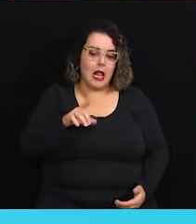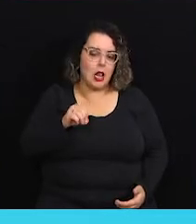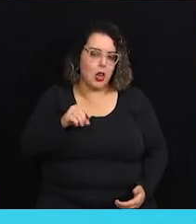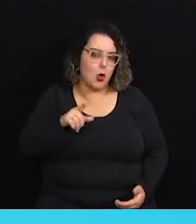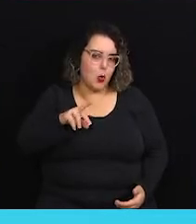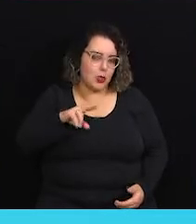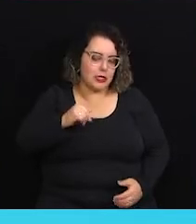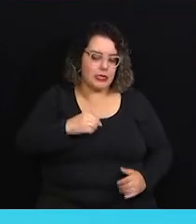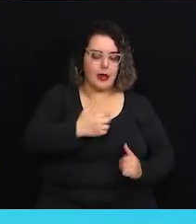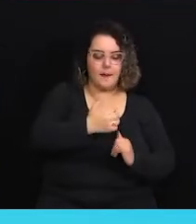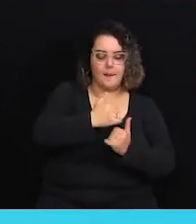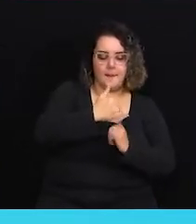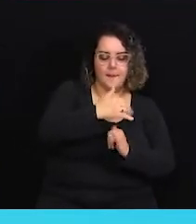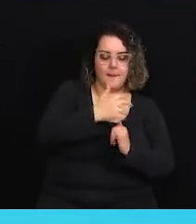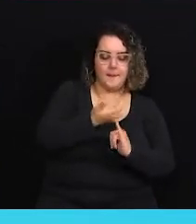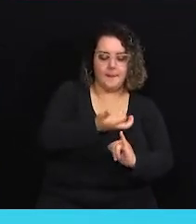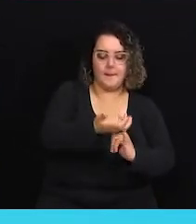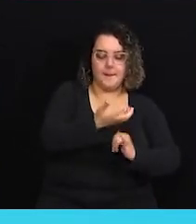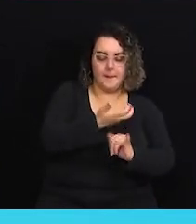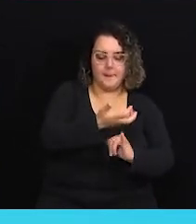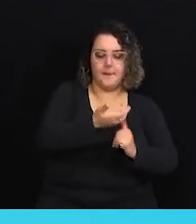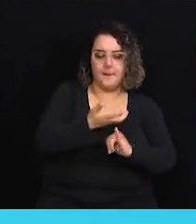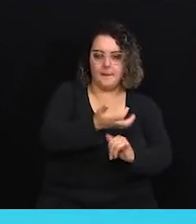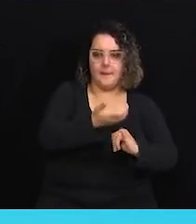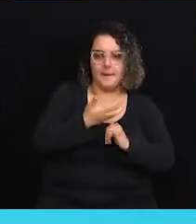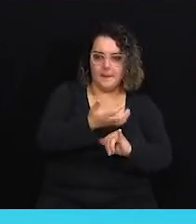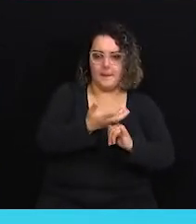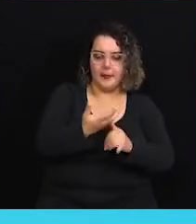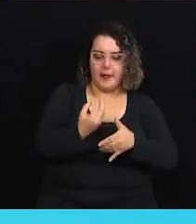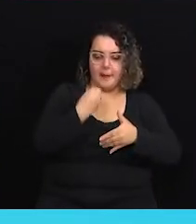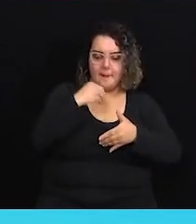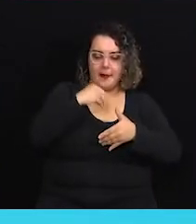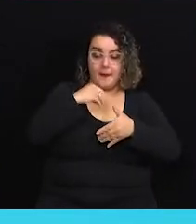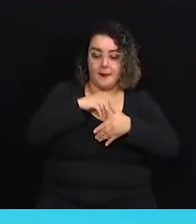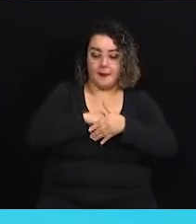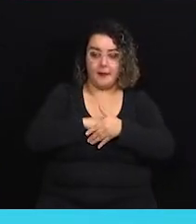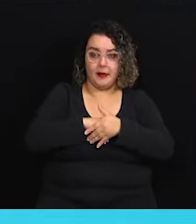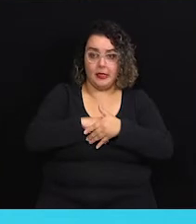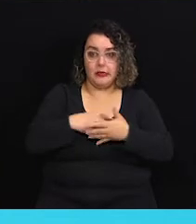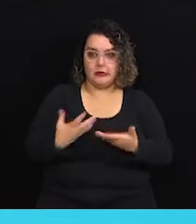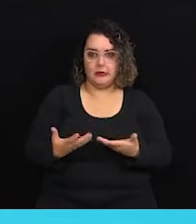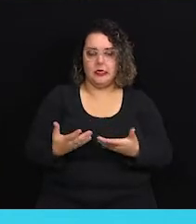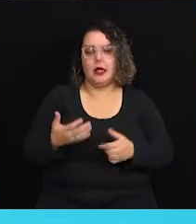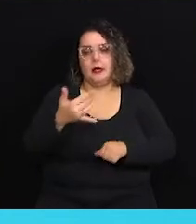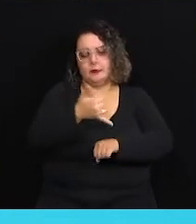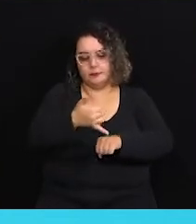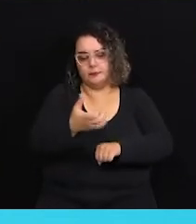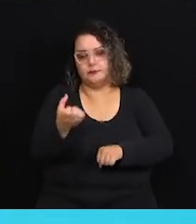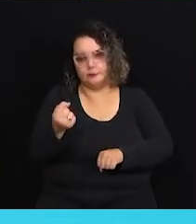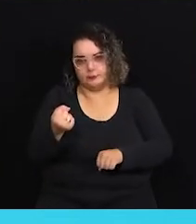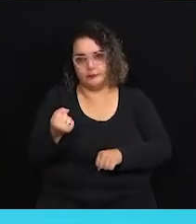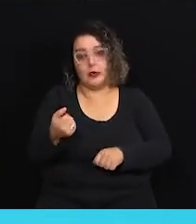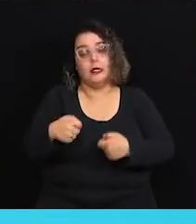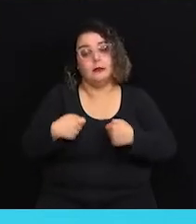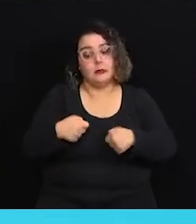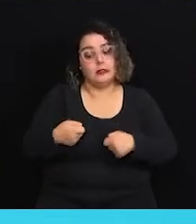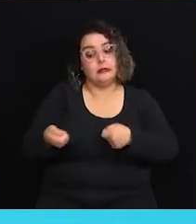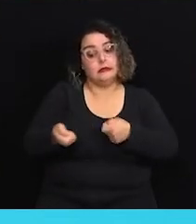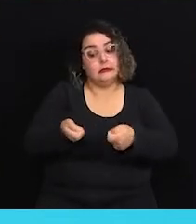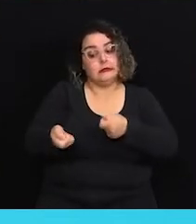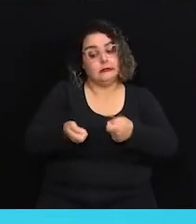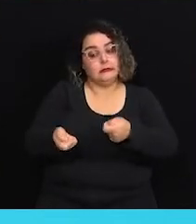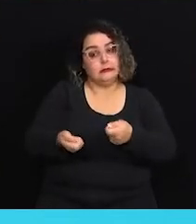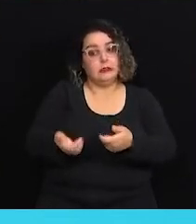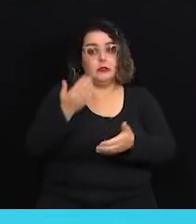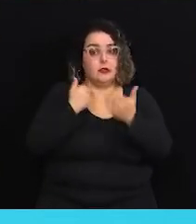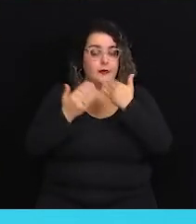gente acaba estocando esse excesso de energia na forma de gordura. Então, a branca a gente precisa controlar aí